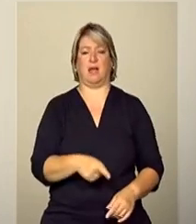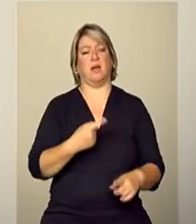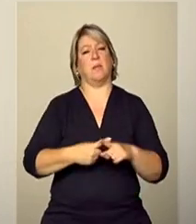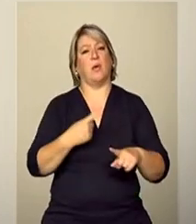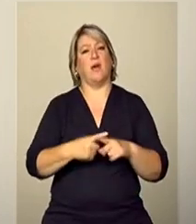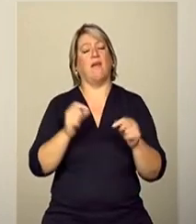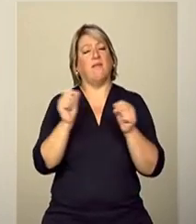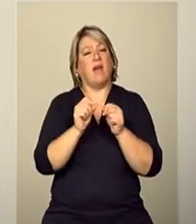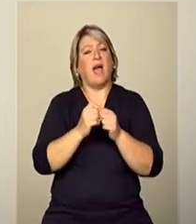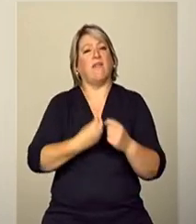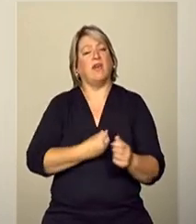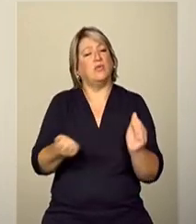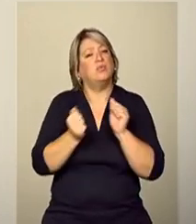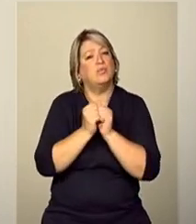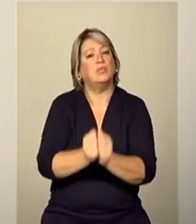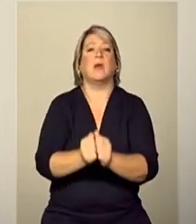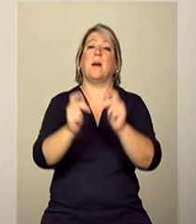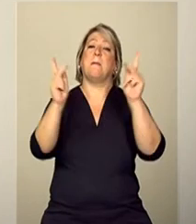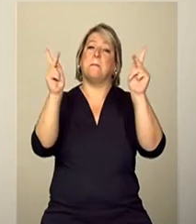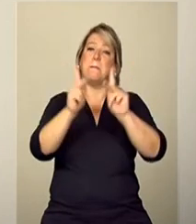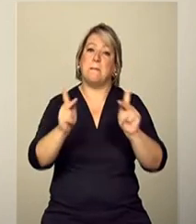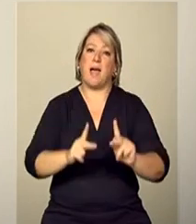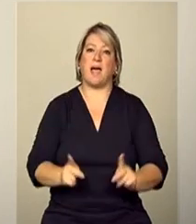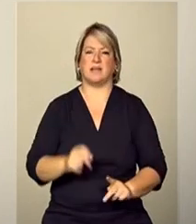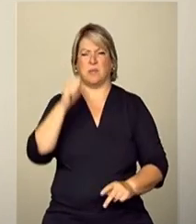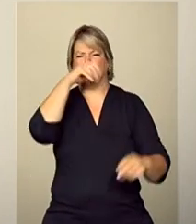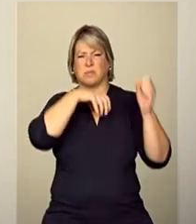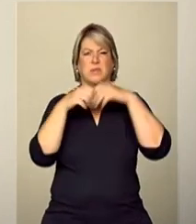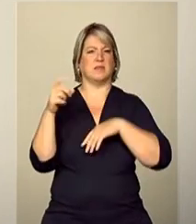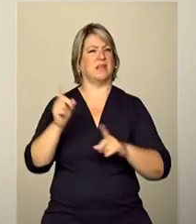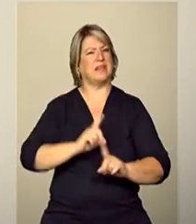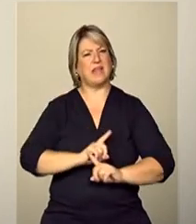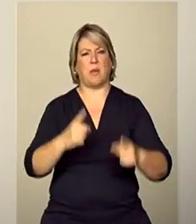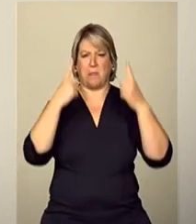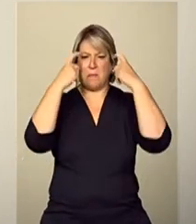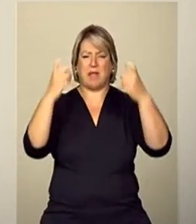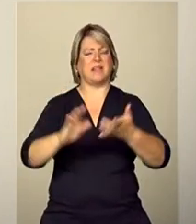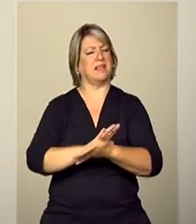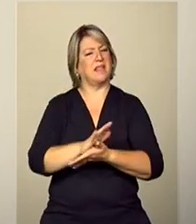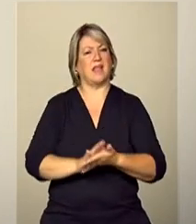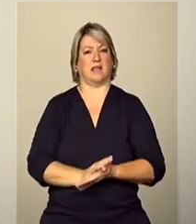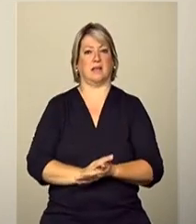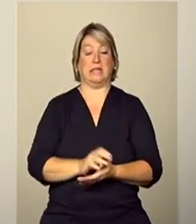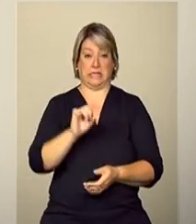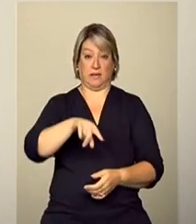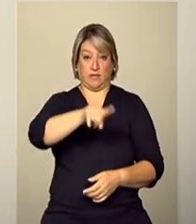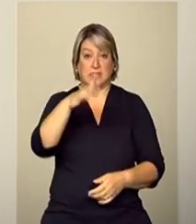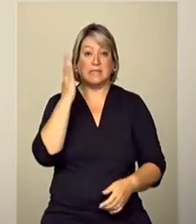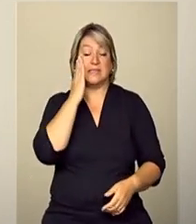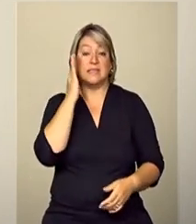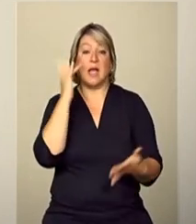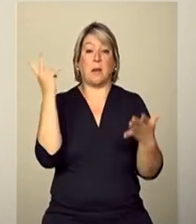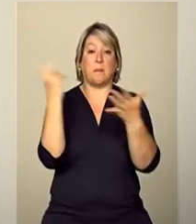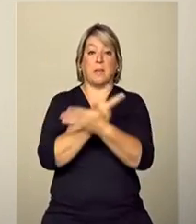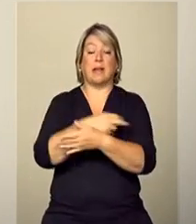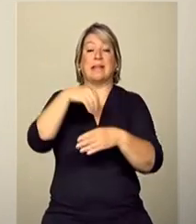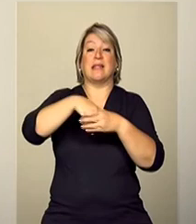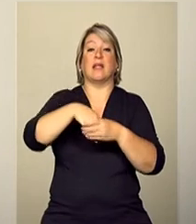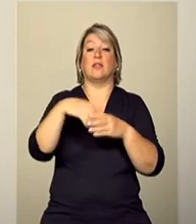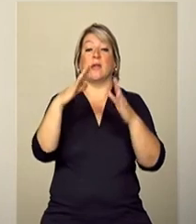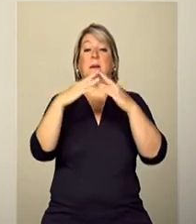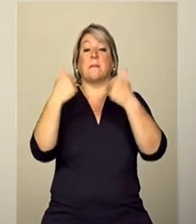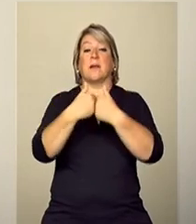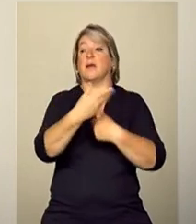construa uma vida juntos que viveu em paz sem violência se você sabe de um caso de violência doméstica no seu